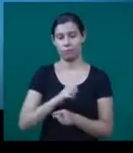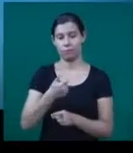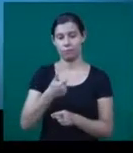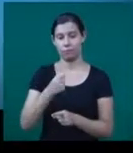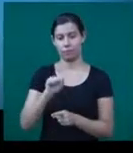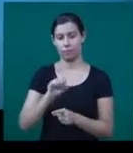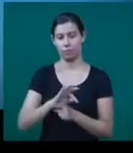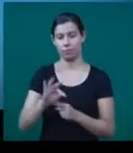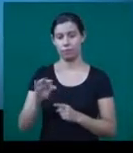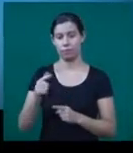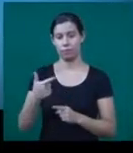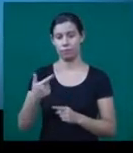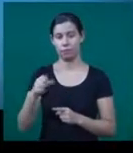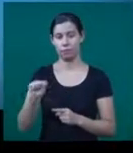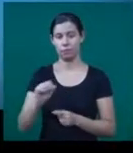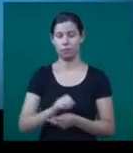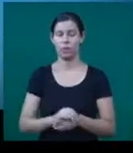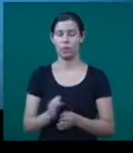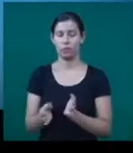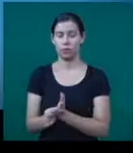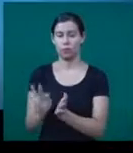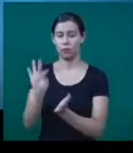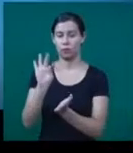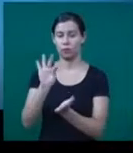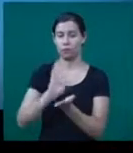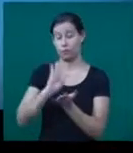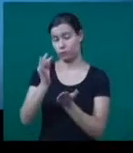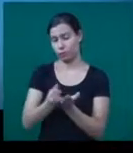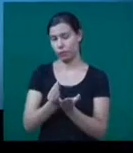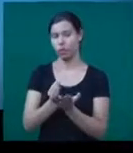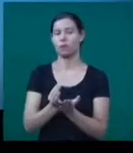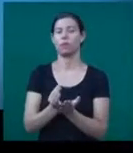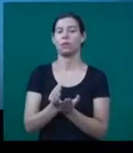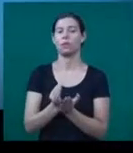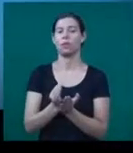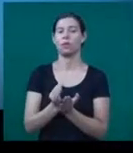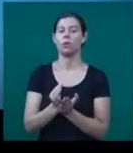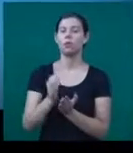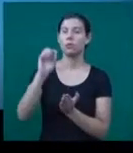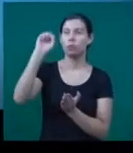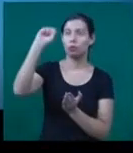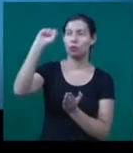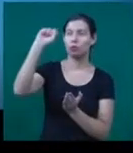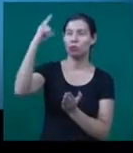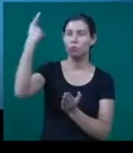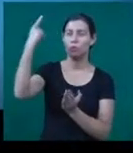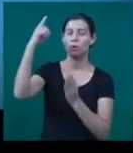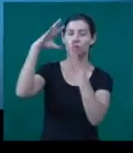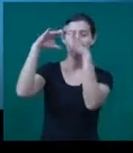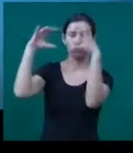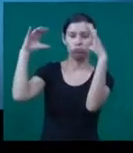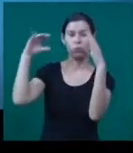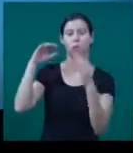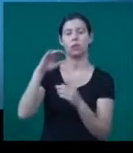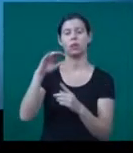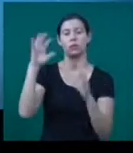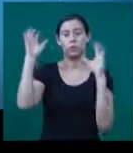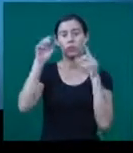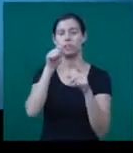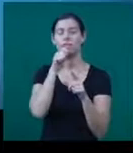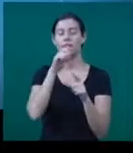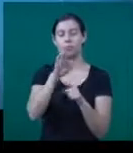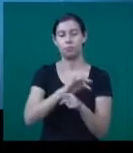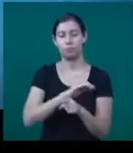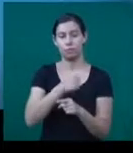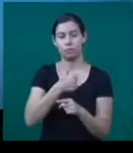28 graus. Em Frutal, a previsão amanhã é sol entre nuvens e nada de chuva. Mínima de 12 e máxima de